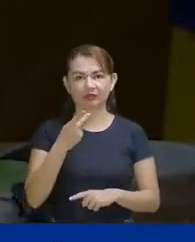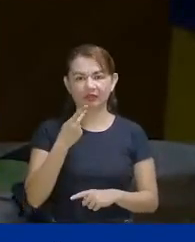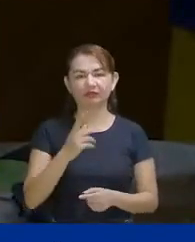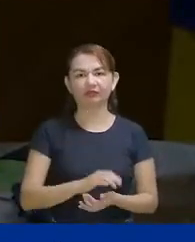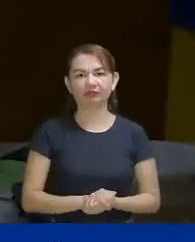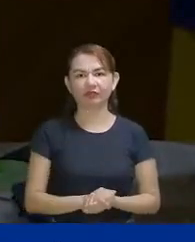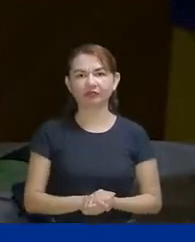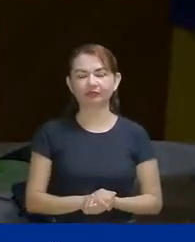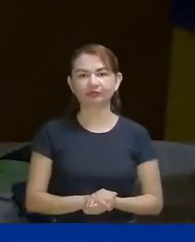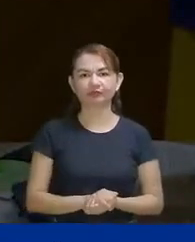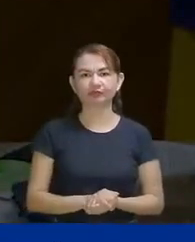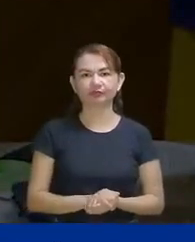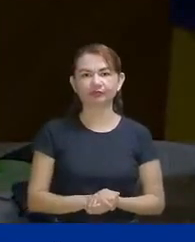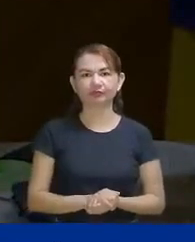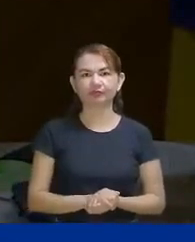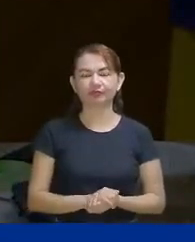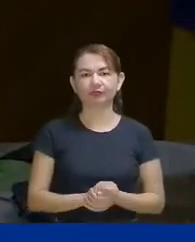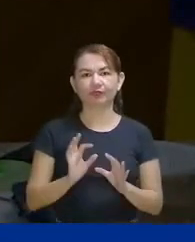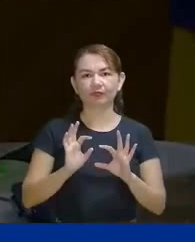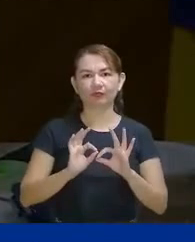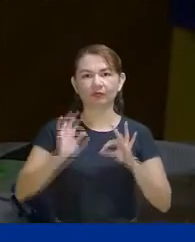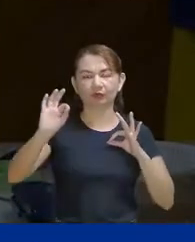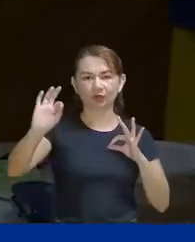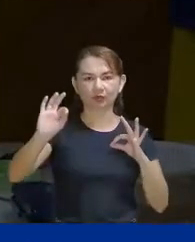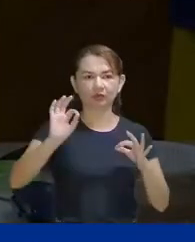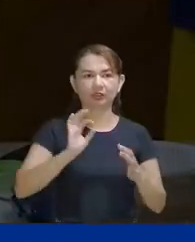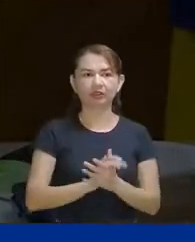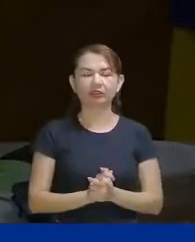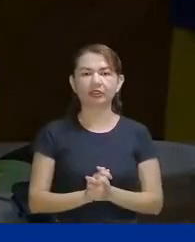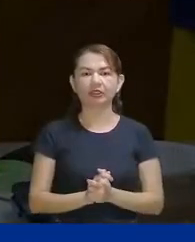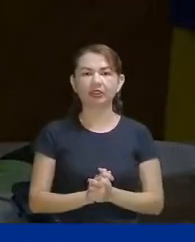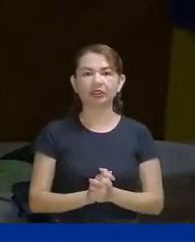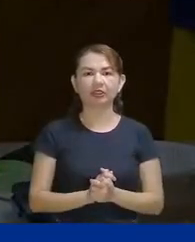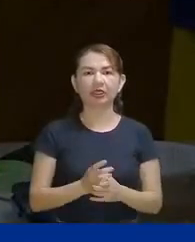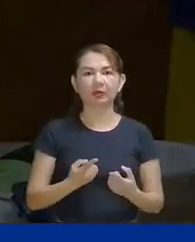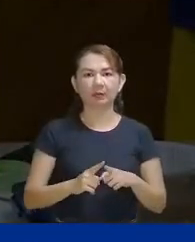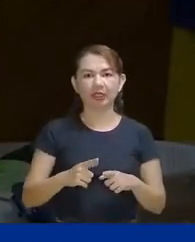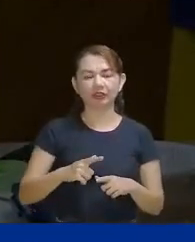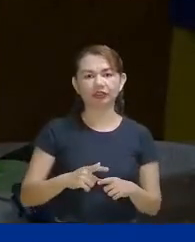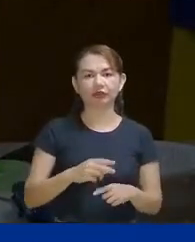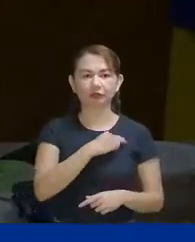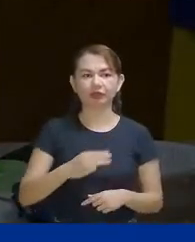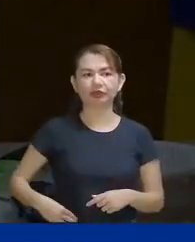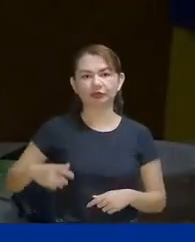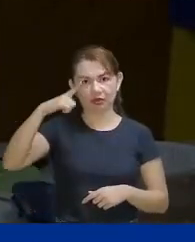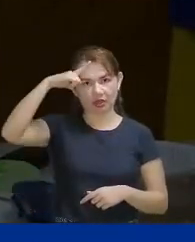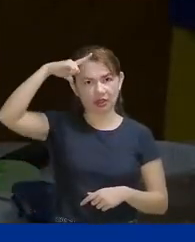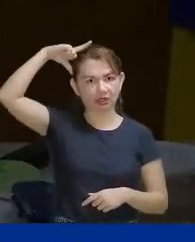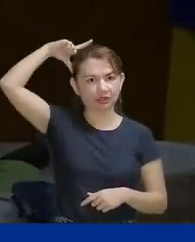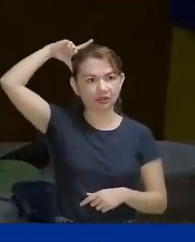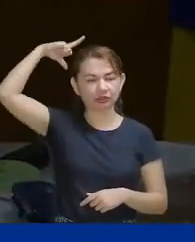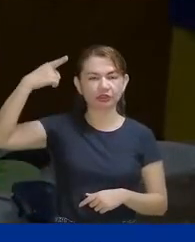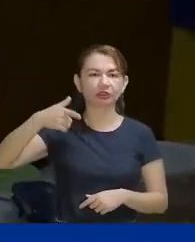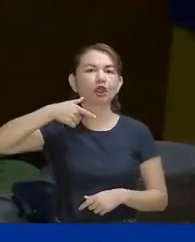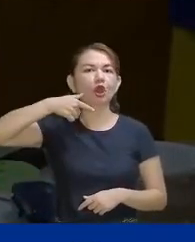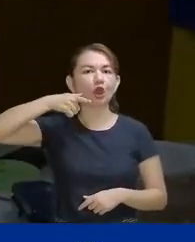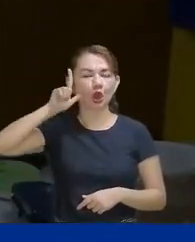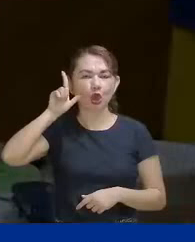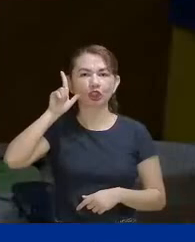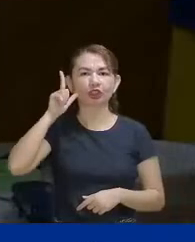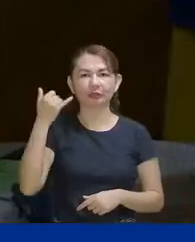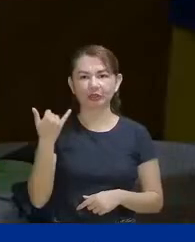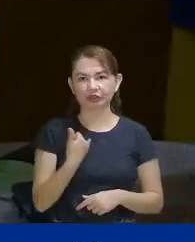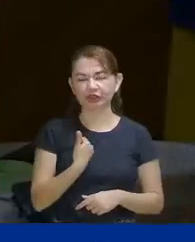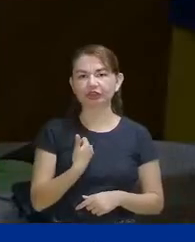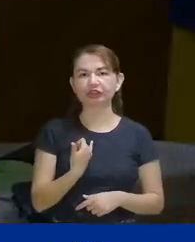palavrinha conosco online. Mas o ministro Alexandre, esse certamente vem, que eu estive com ele também ontem, e ele